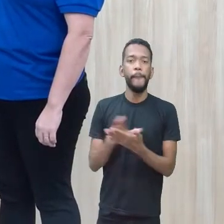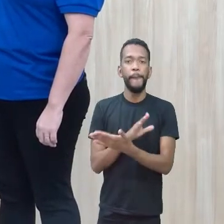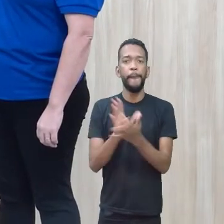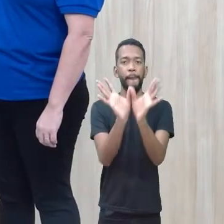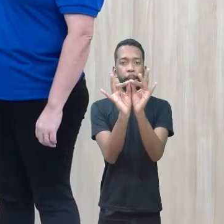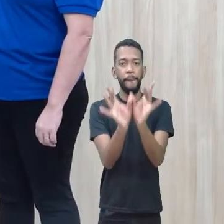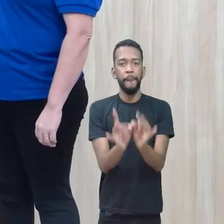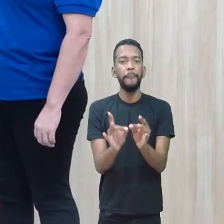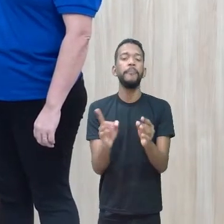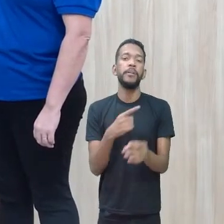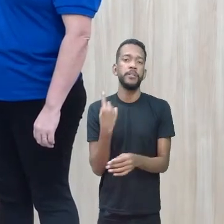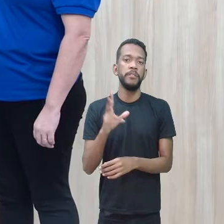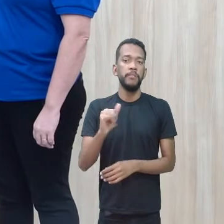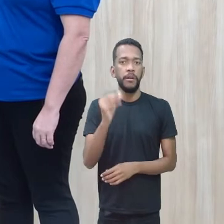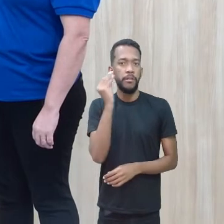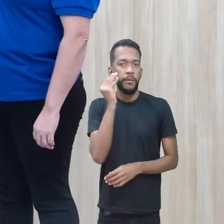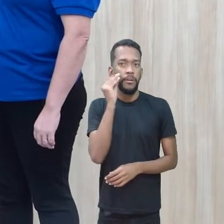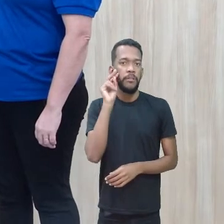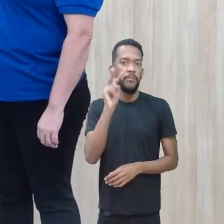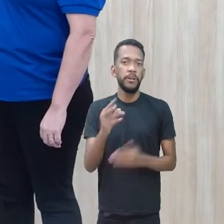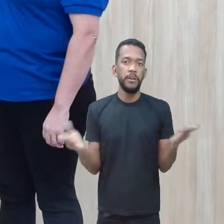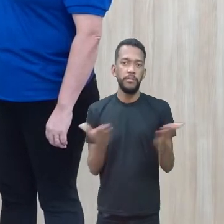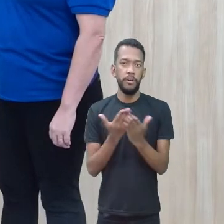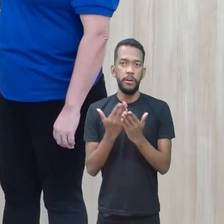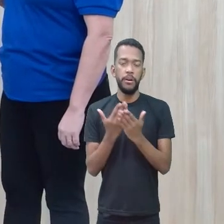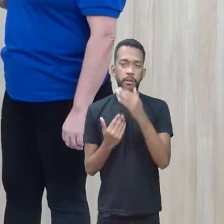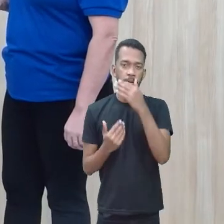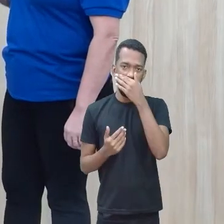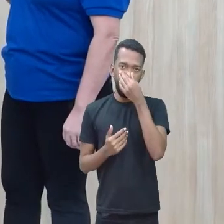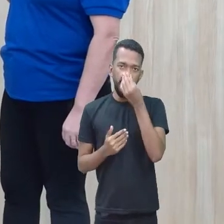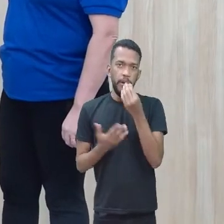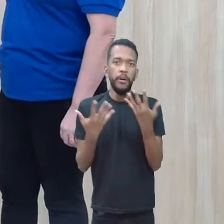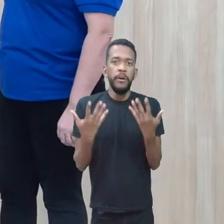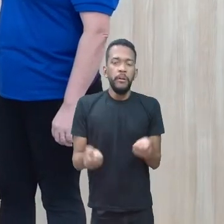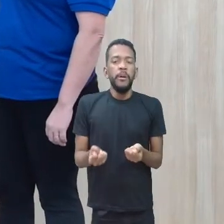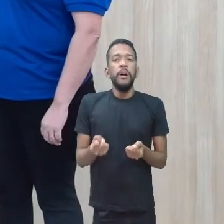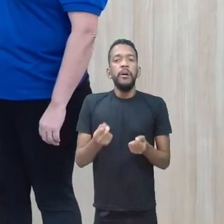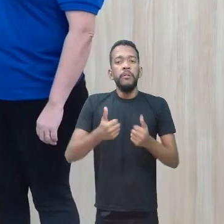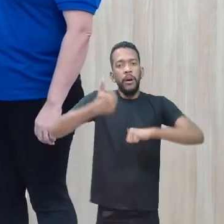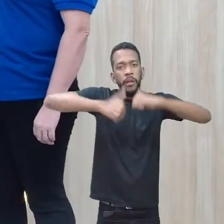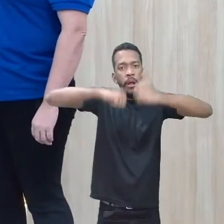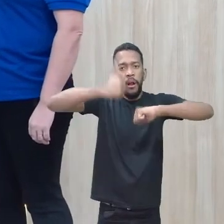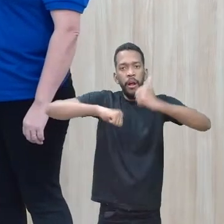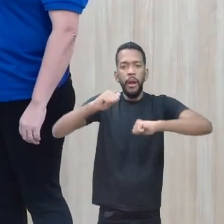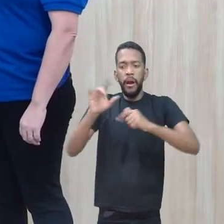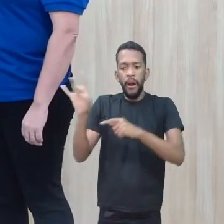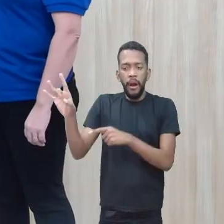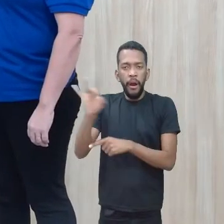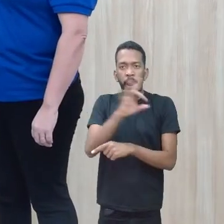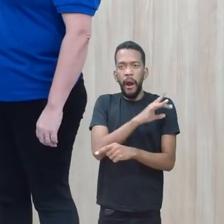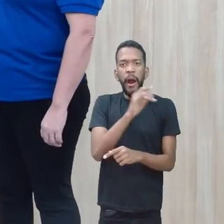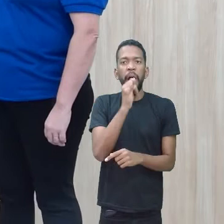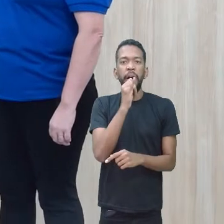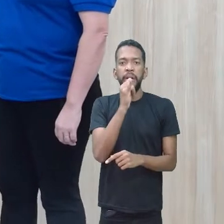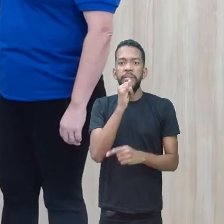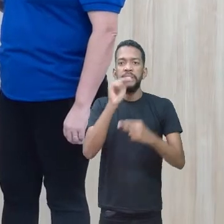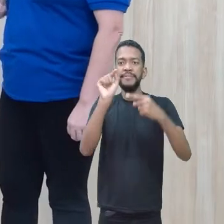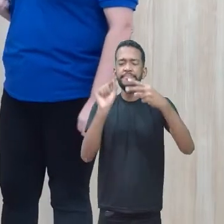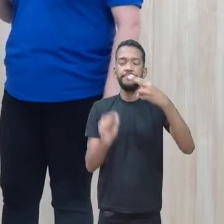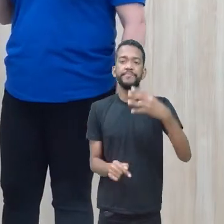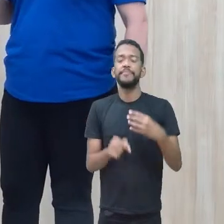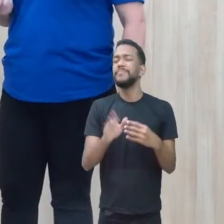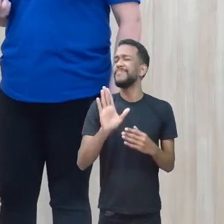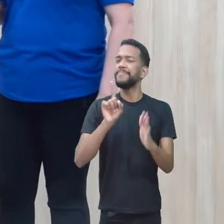nós estaremos vendo nesta aula. Vamos analisar cada conjunção nos exemplos abaixo.